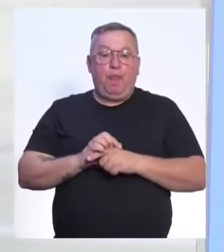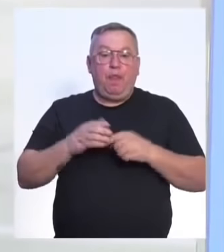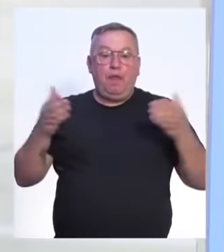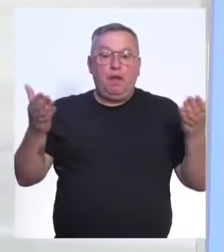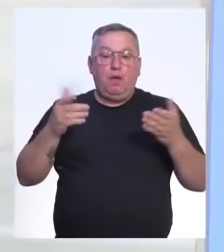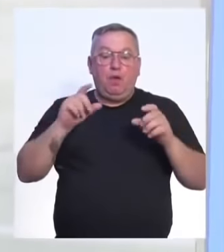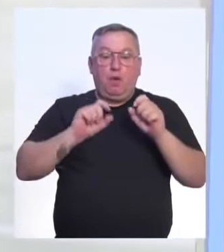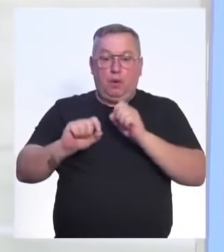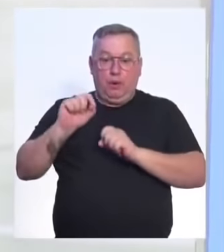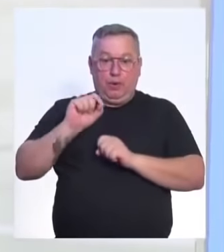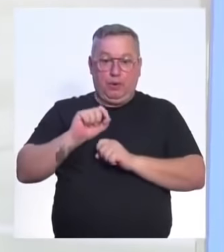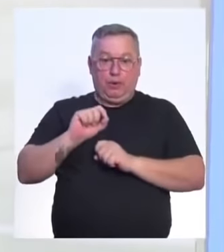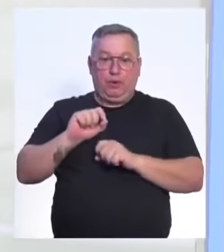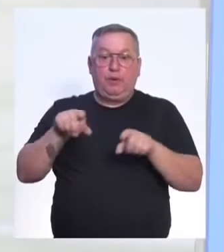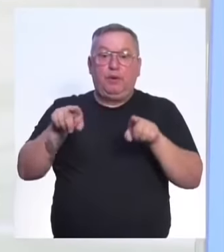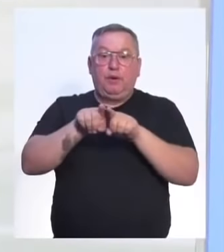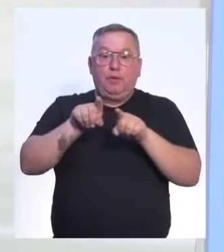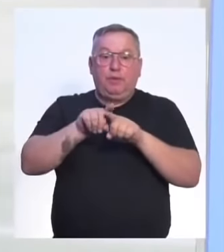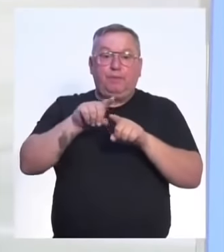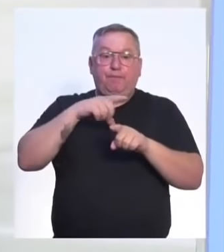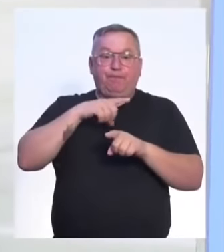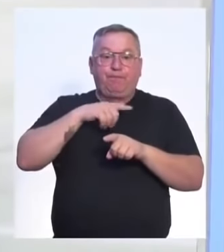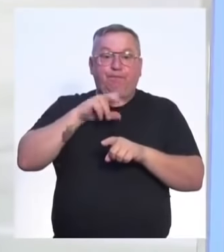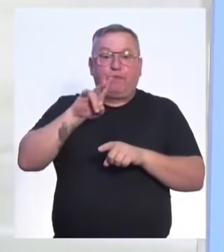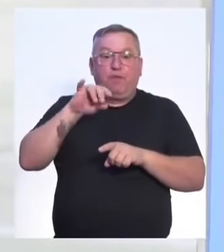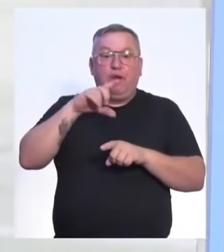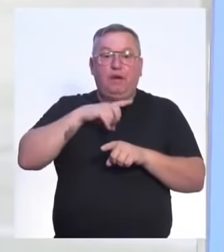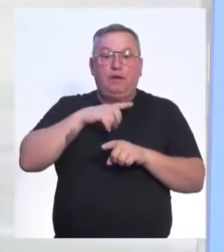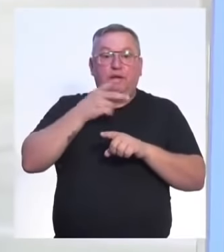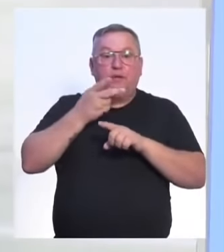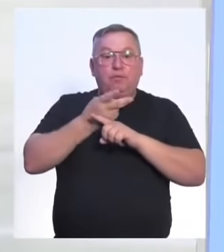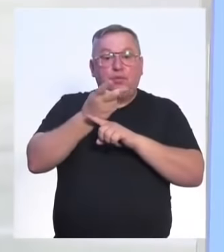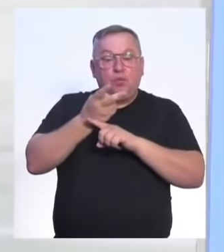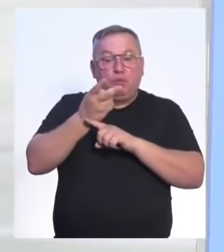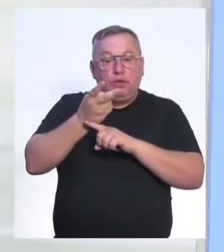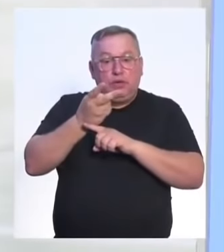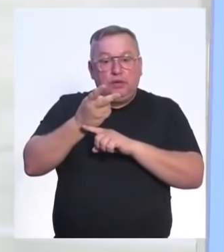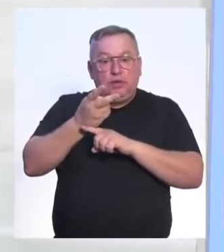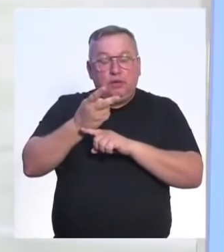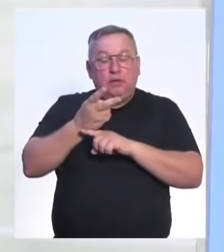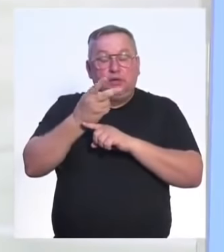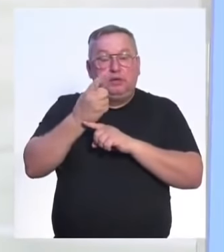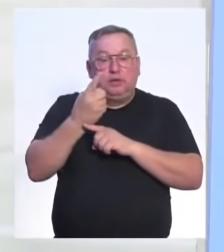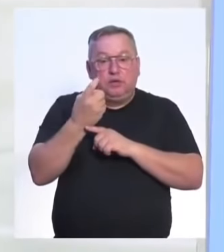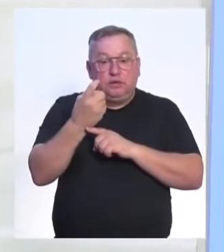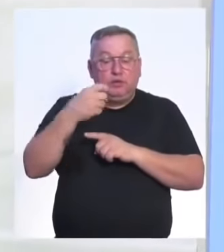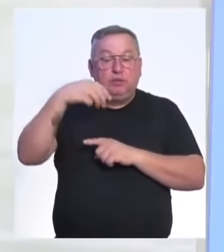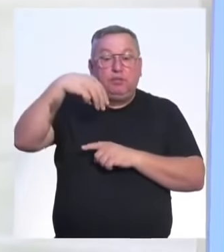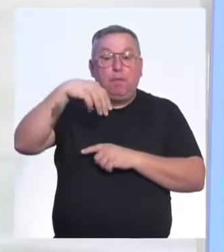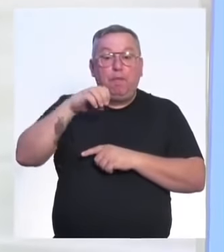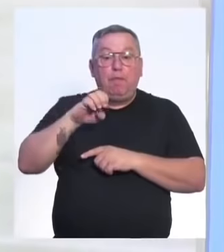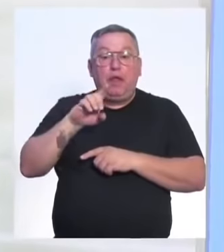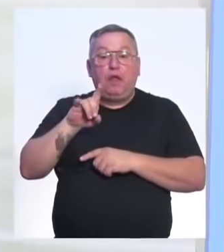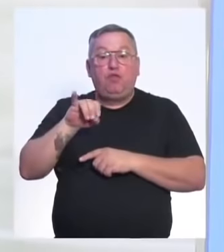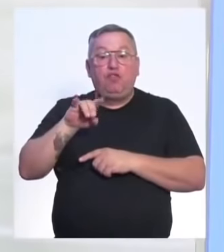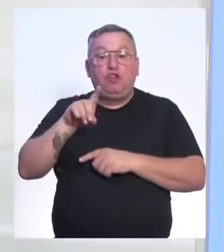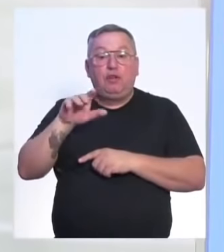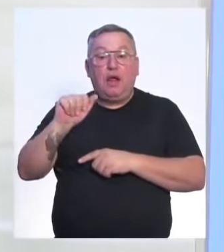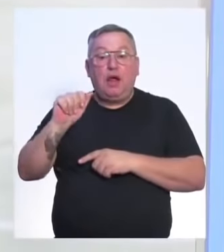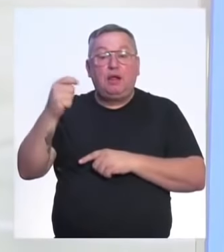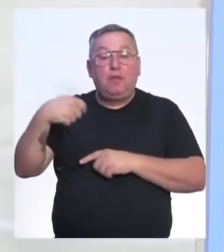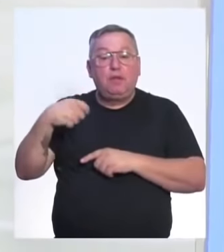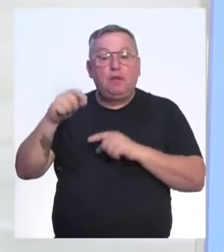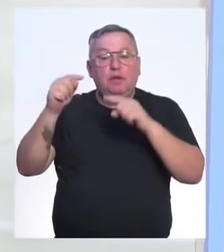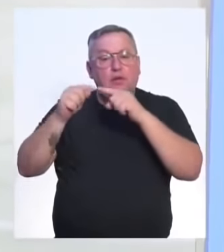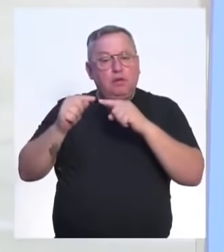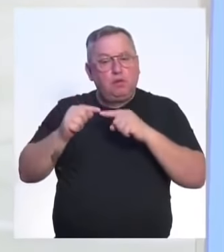assim. Além disso, a gente vai ter que buscar a unidade de medida necessária, ela